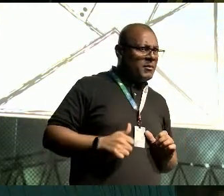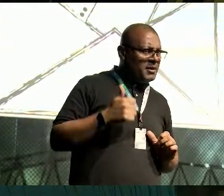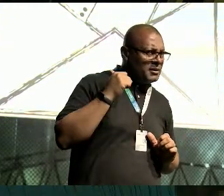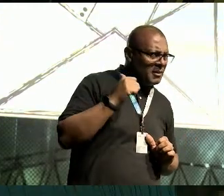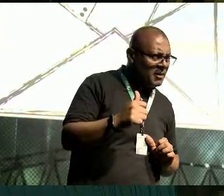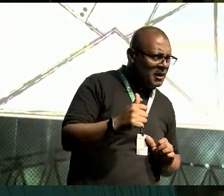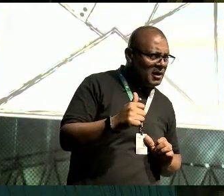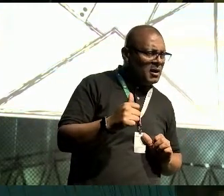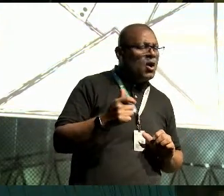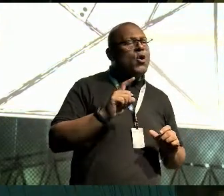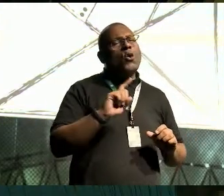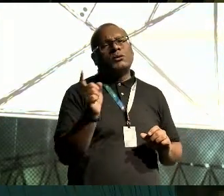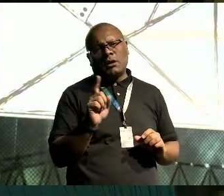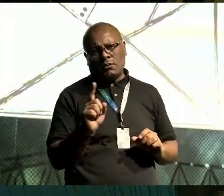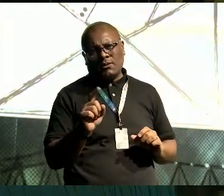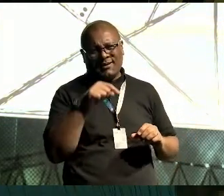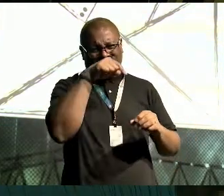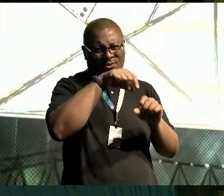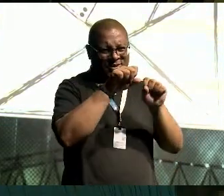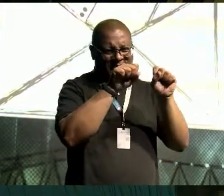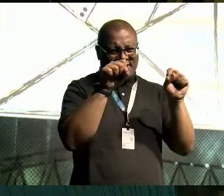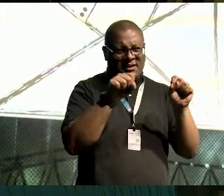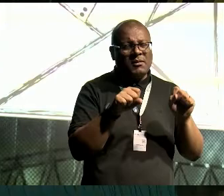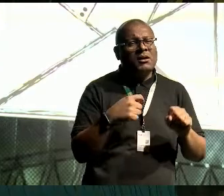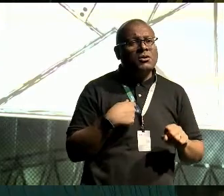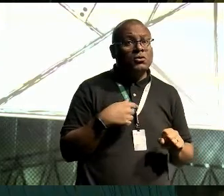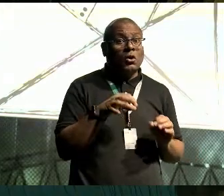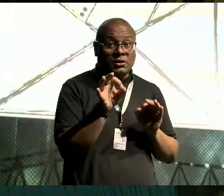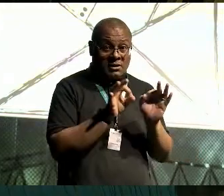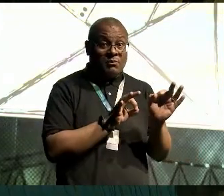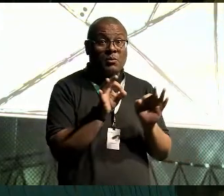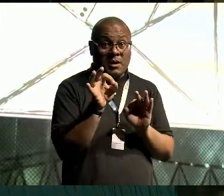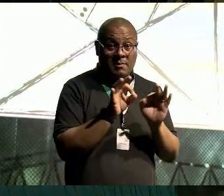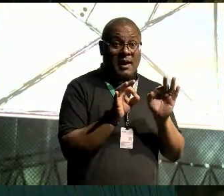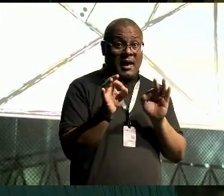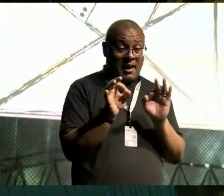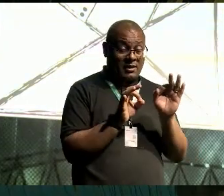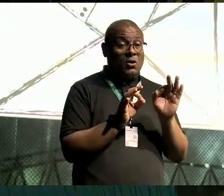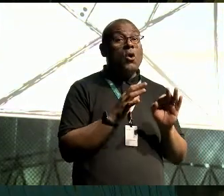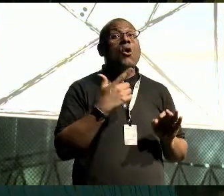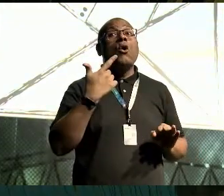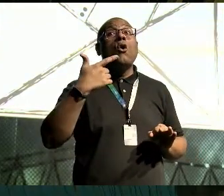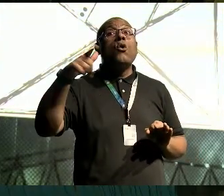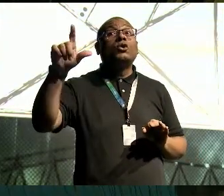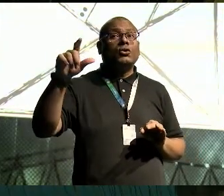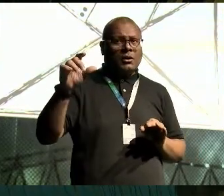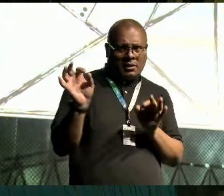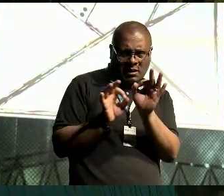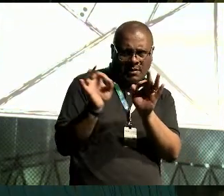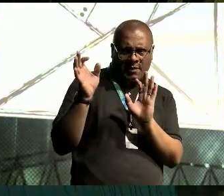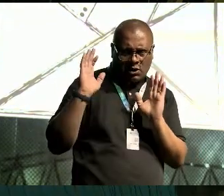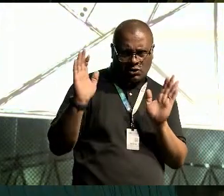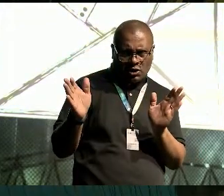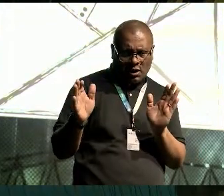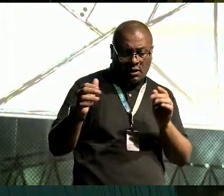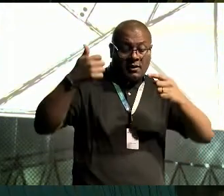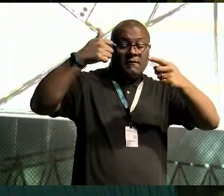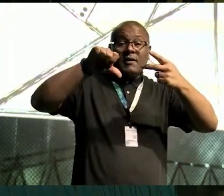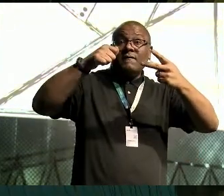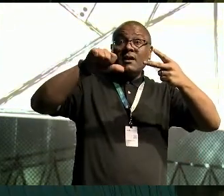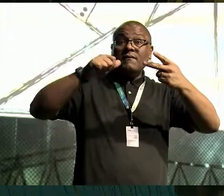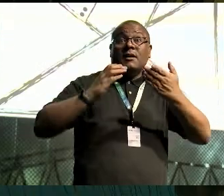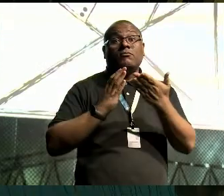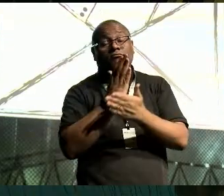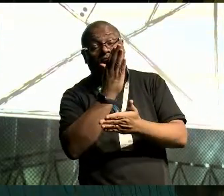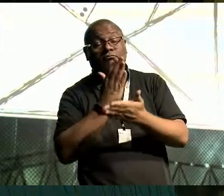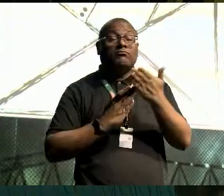sofrer, garantindo que não só nós estamos preparados para aquele campo novo, mas como também os emissores estão preparados para aquele campo novo, e